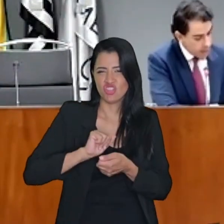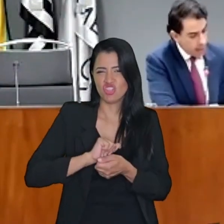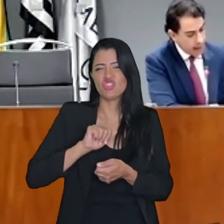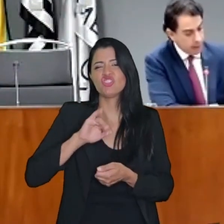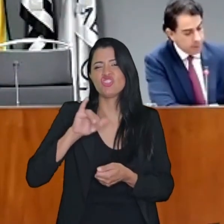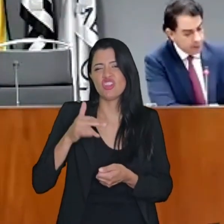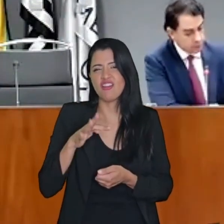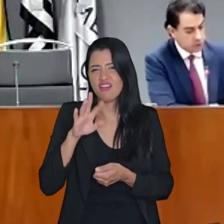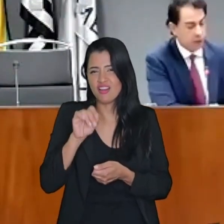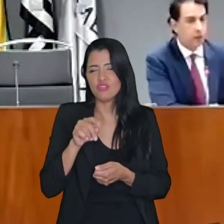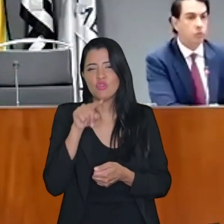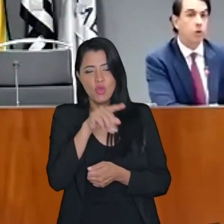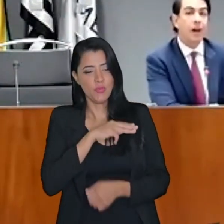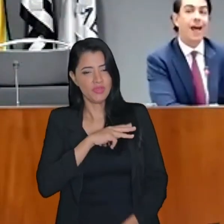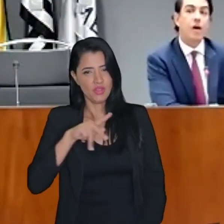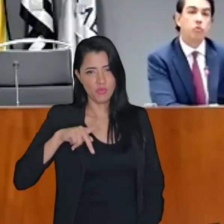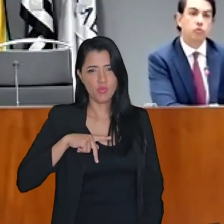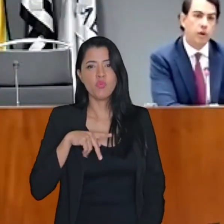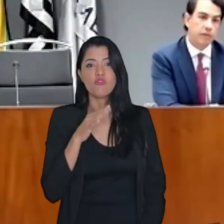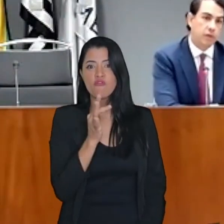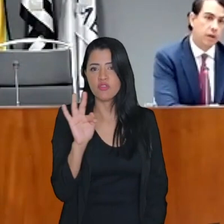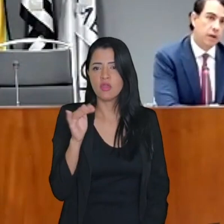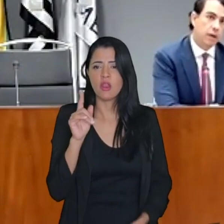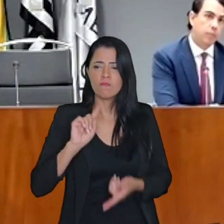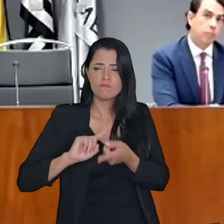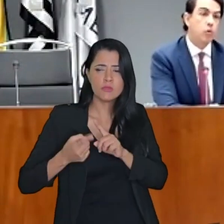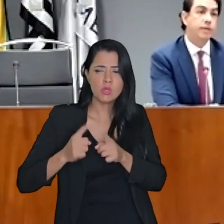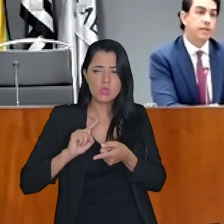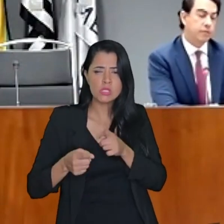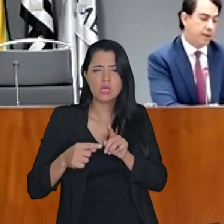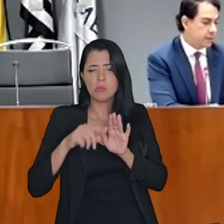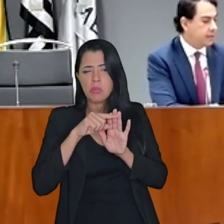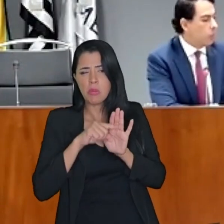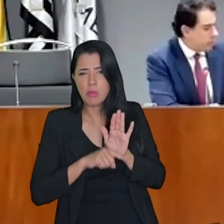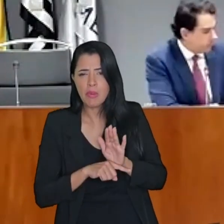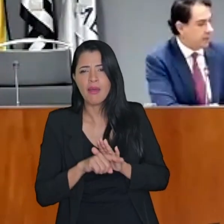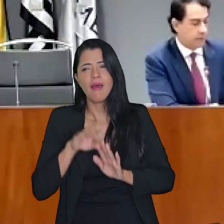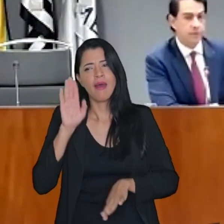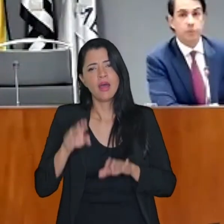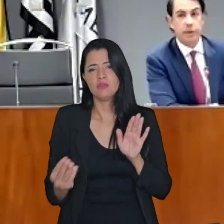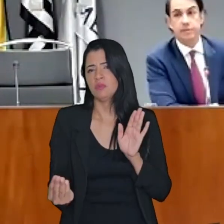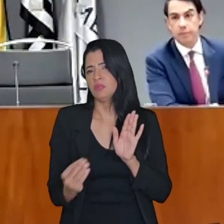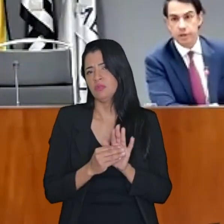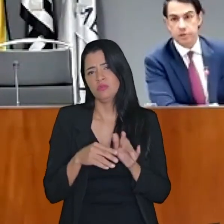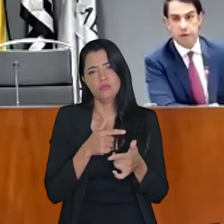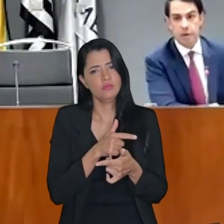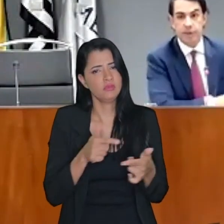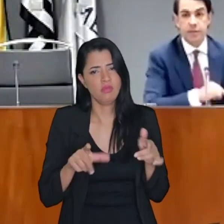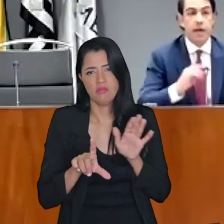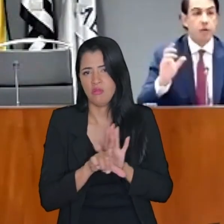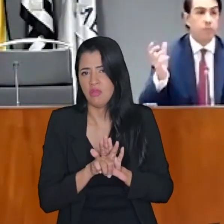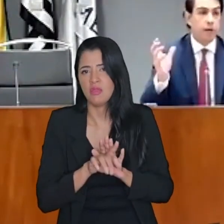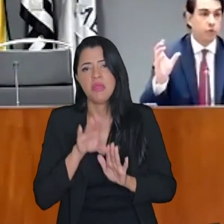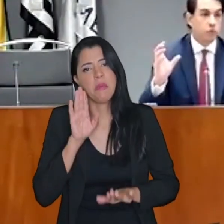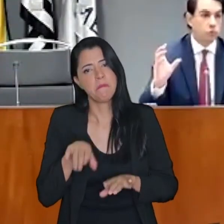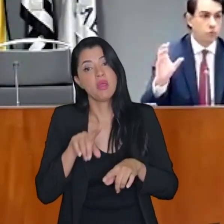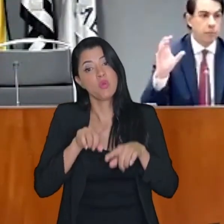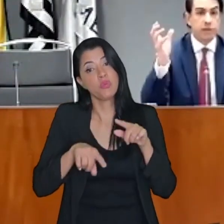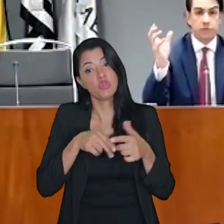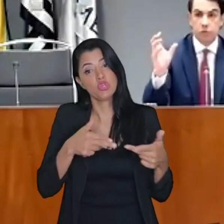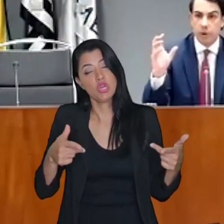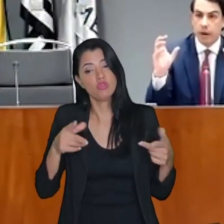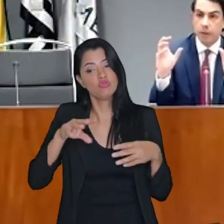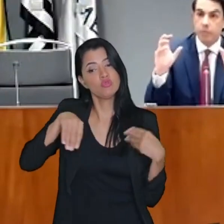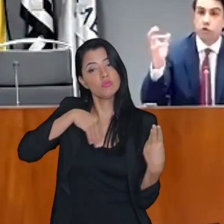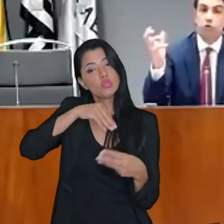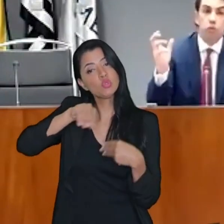Federal, acaba negociando cláusulas, muitas vezes não previstas expressamente na lei, mas que eram objeto de um